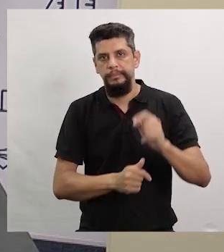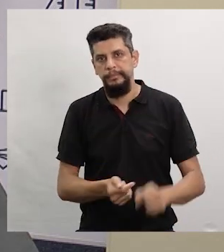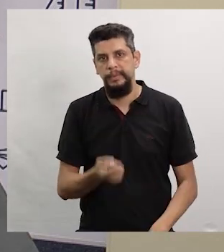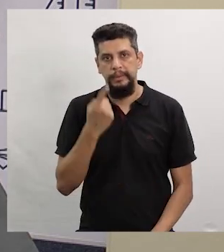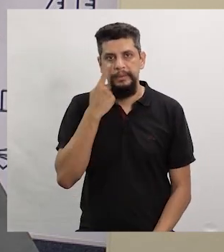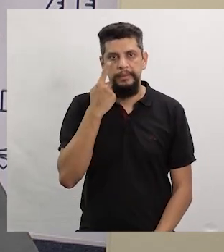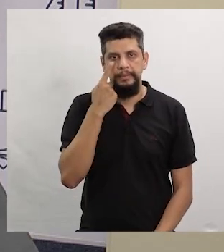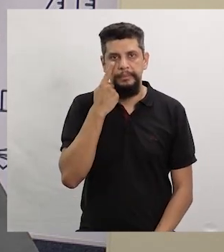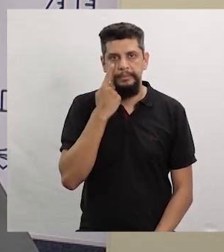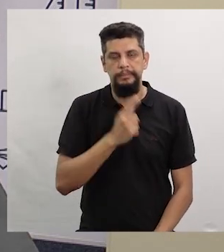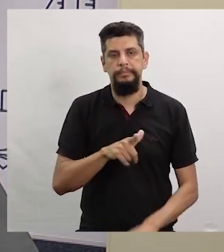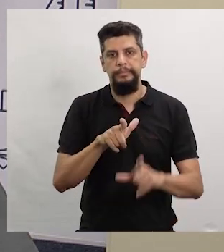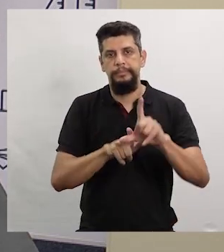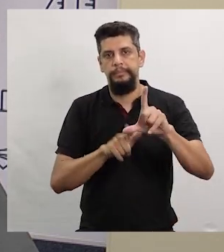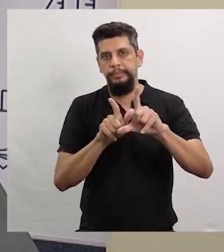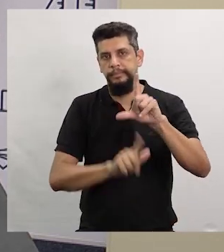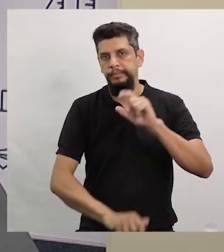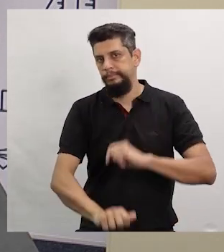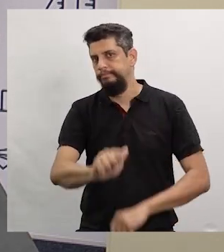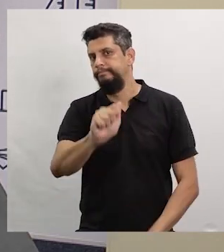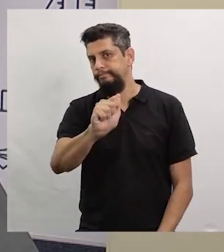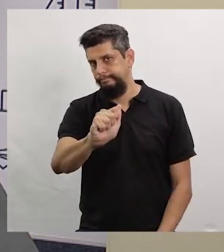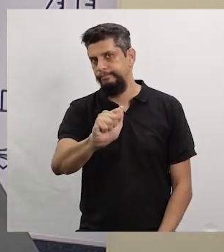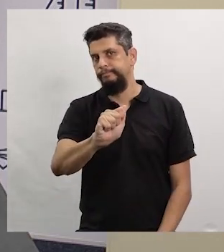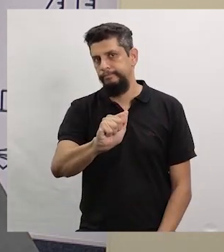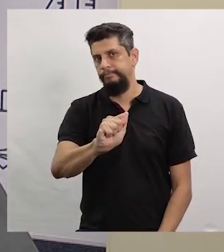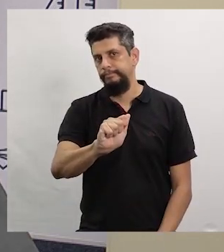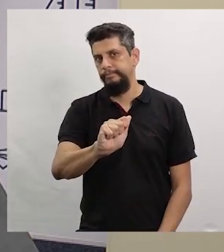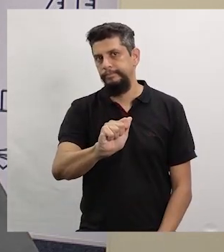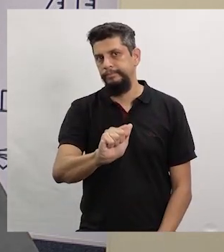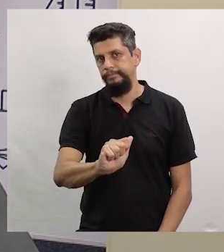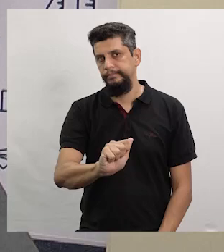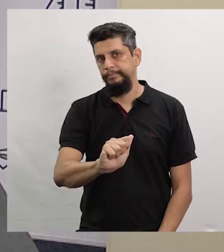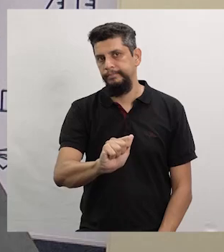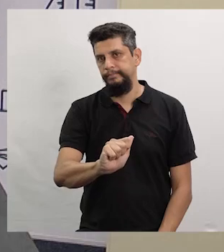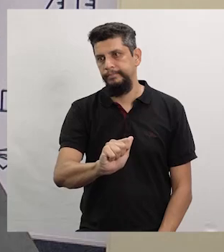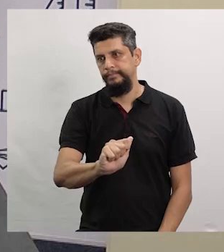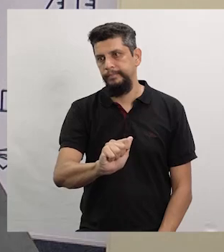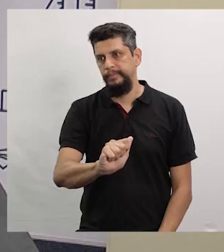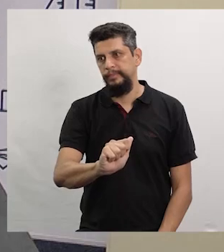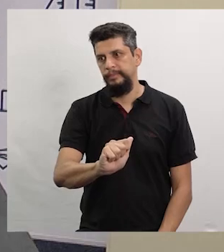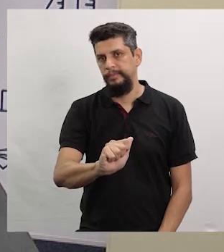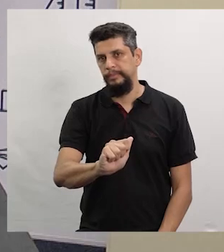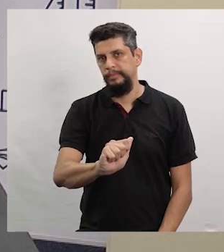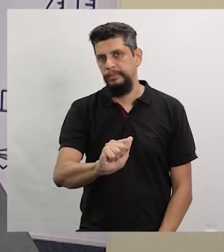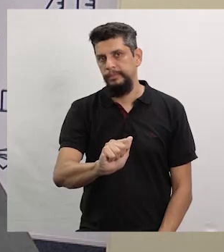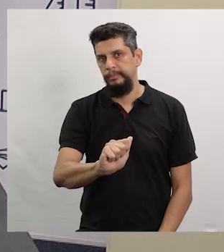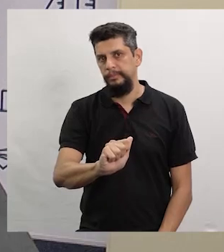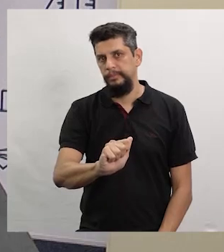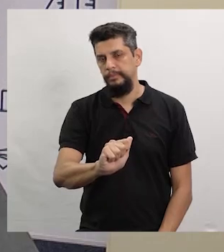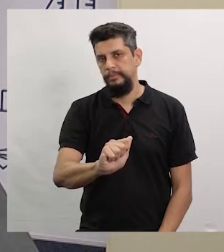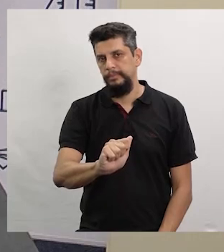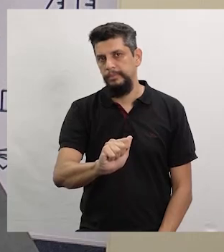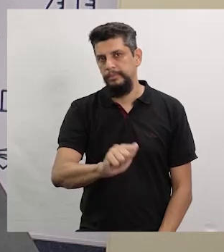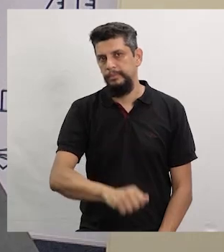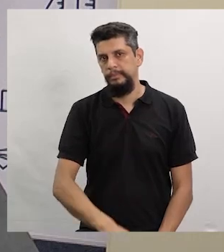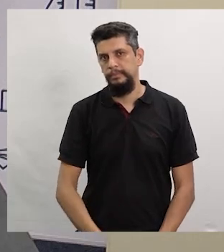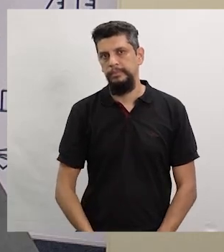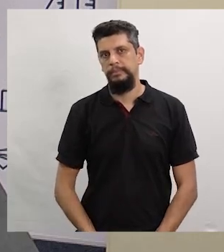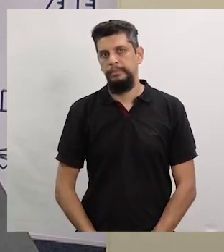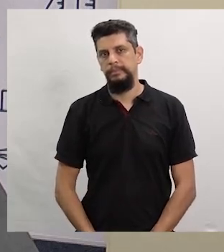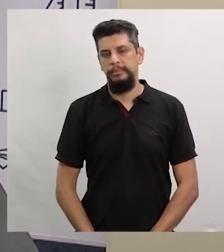então vamos lá letra A Então olha lá a também ó não fecha a boca para falar